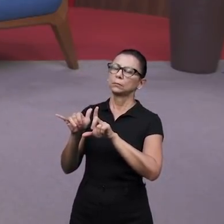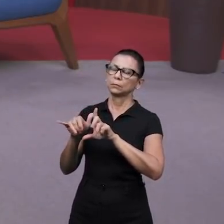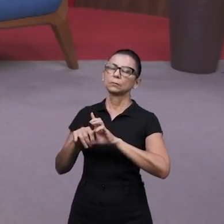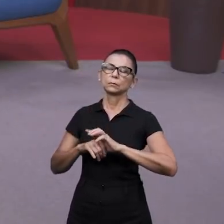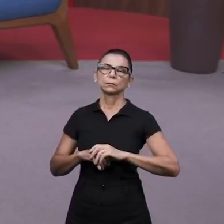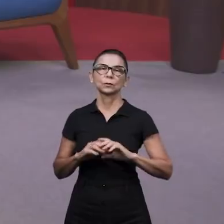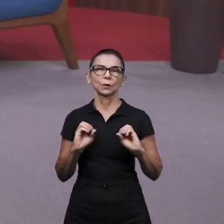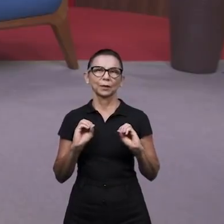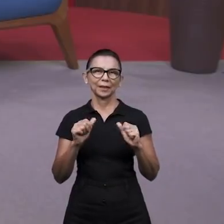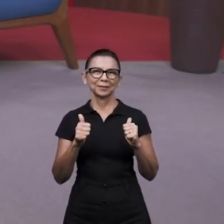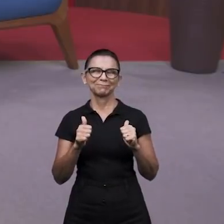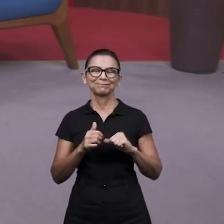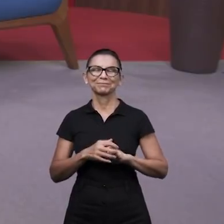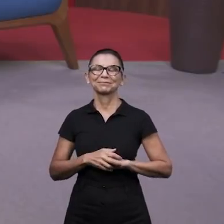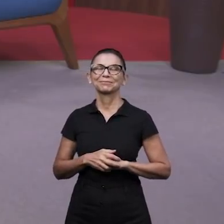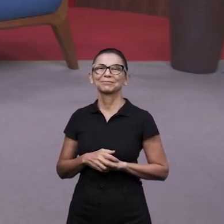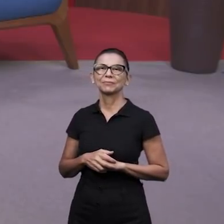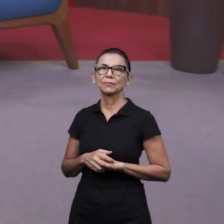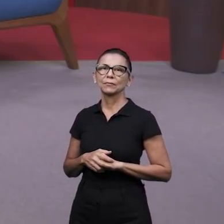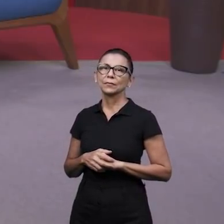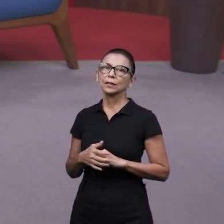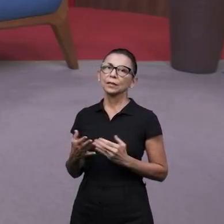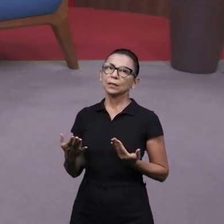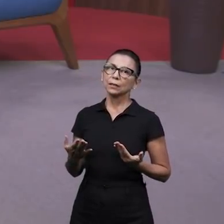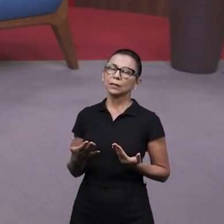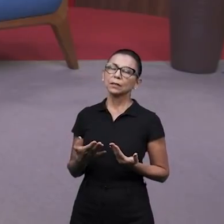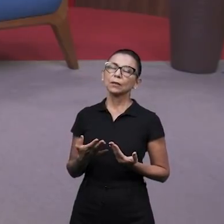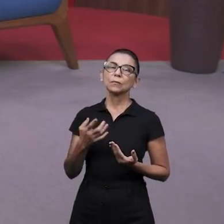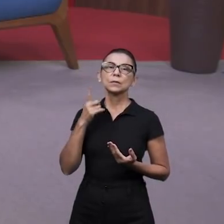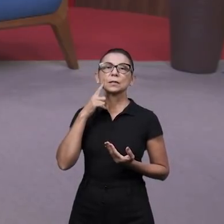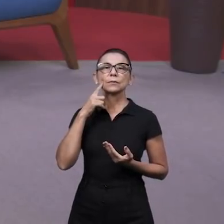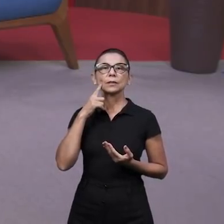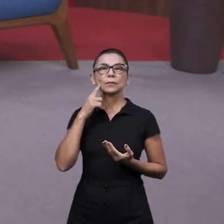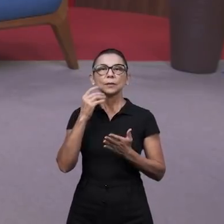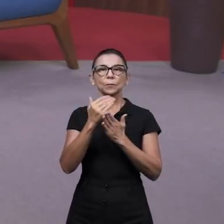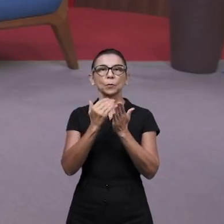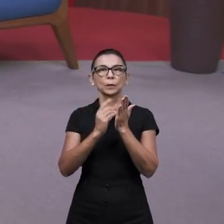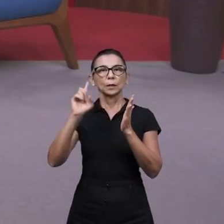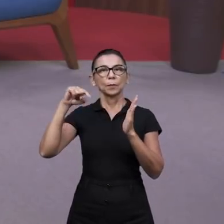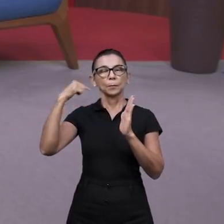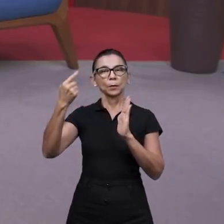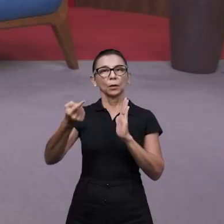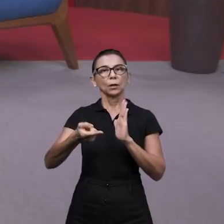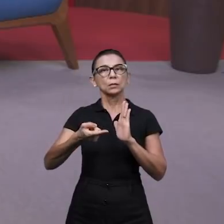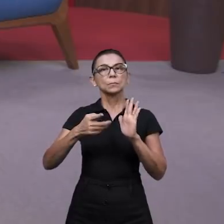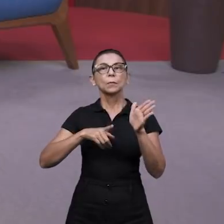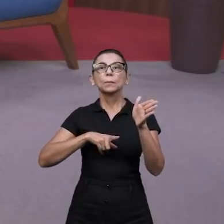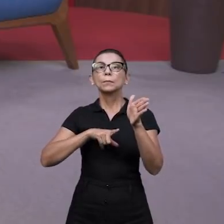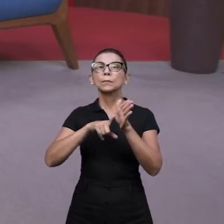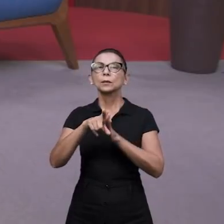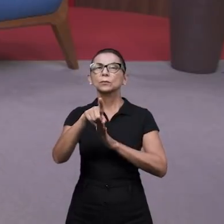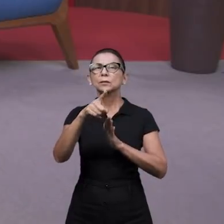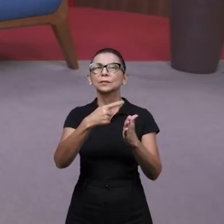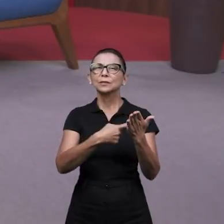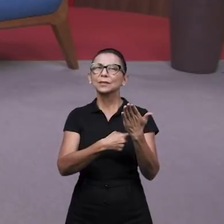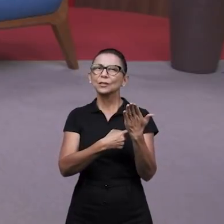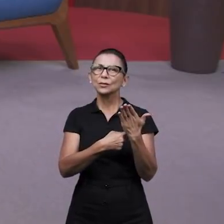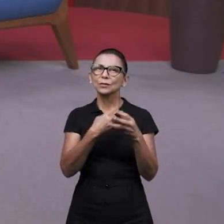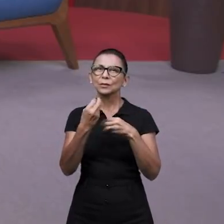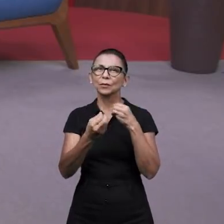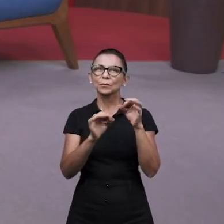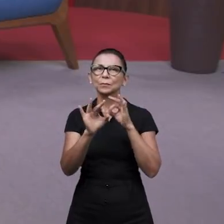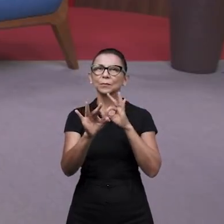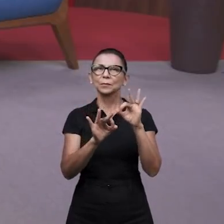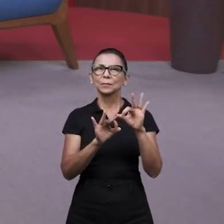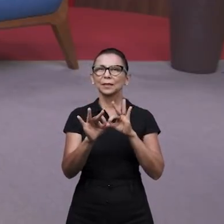na tela, tá certo? Vai ser redirecionado, uma pergunta para o próximo programa e nos ajuda então a montar, a fazer, a estruturar o